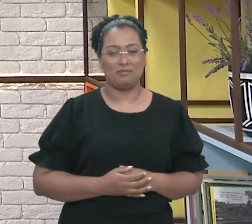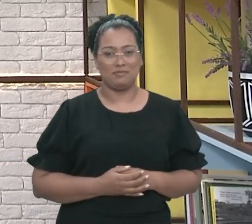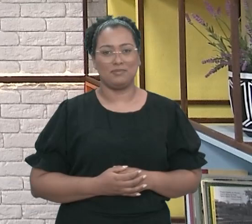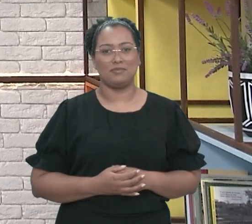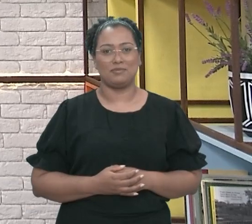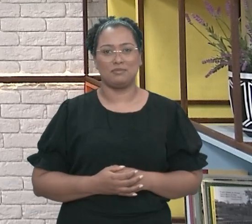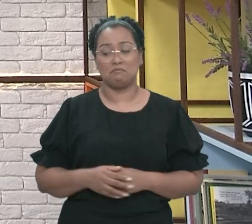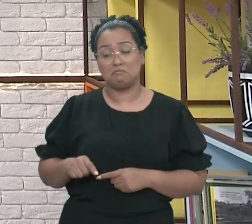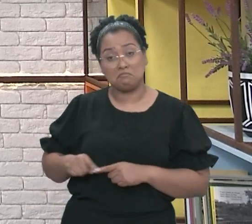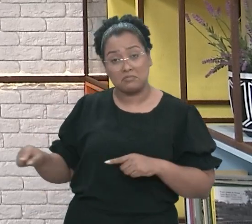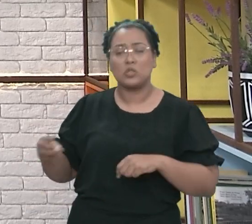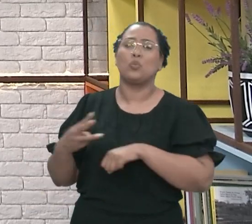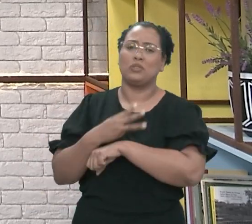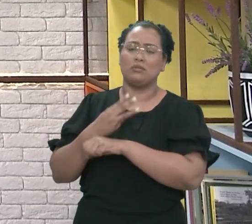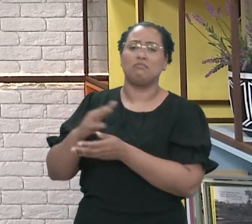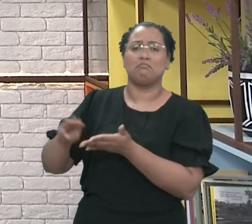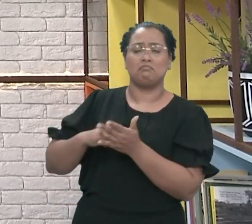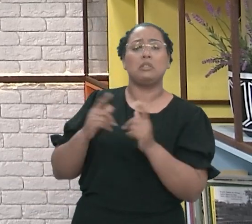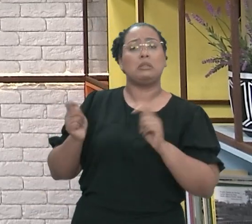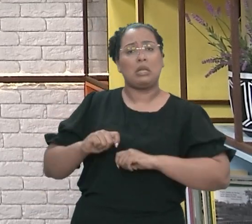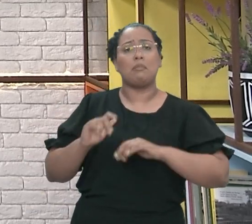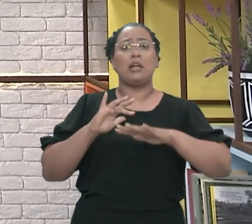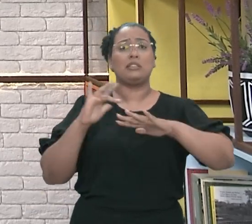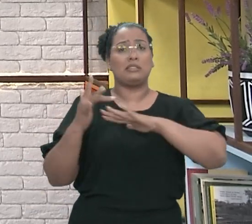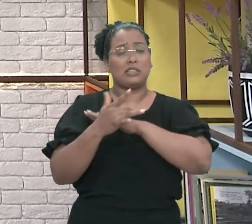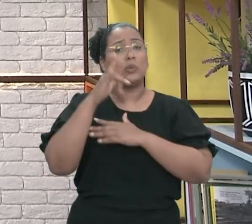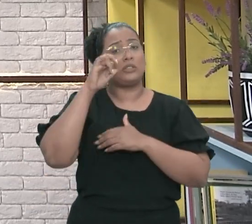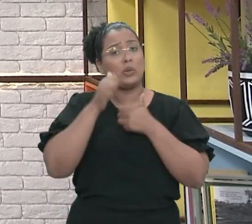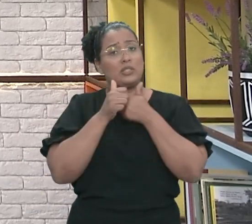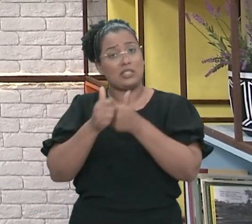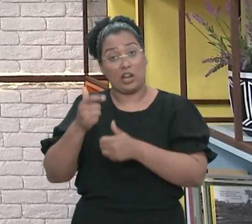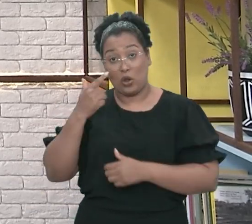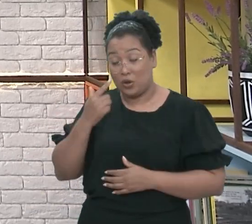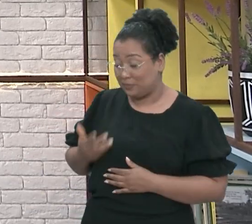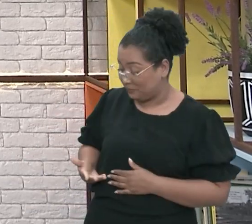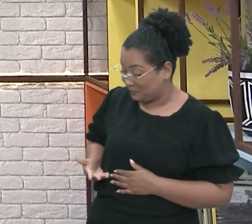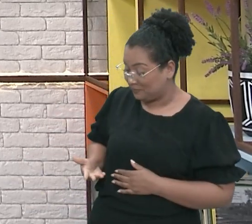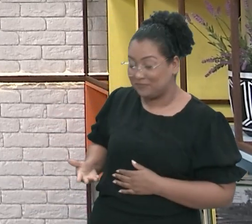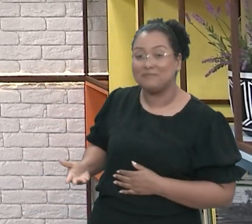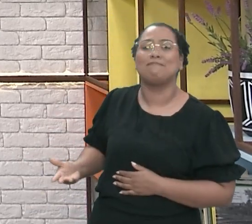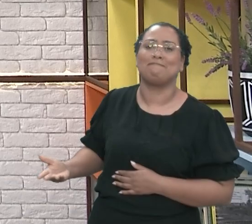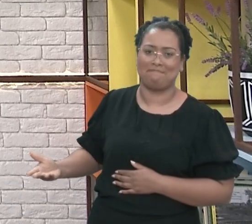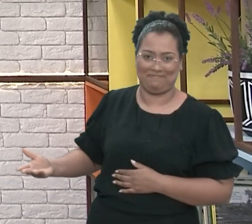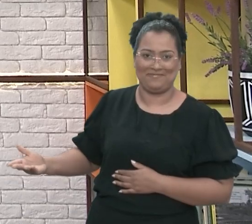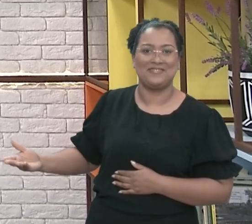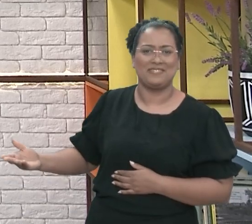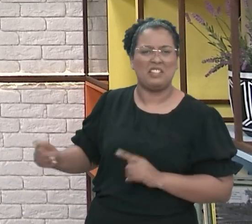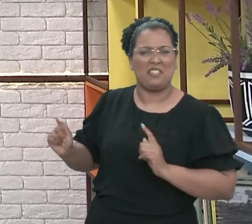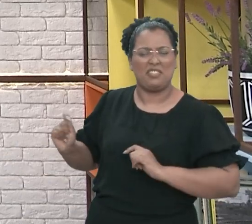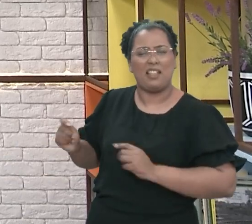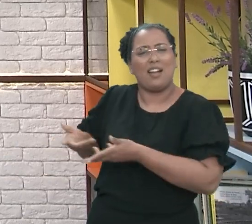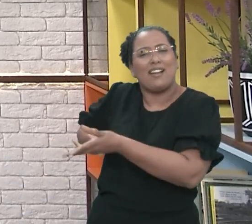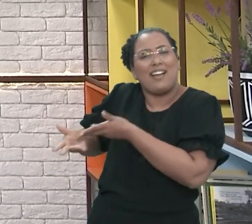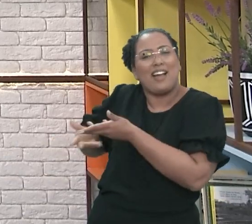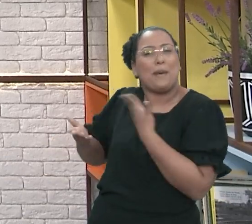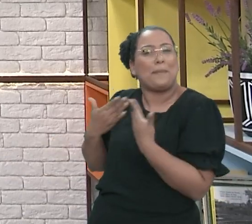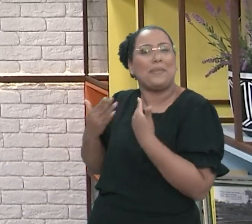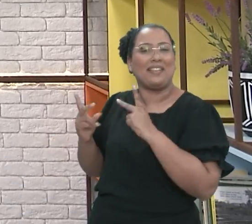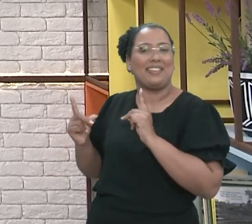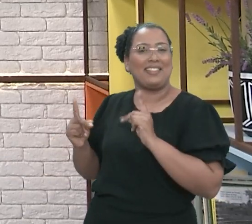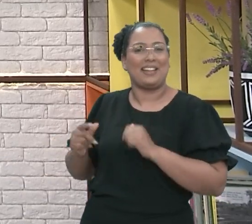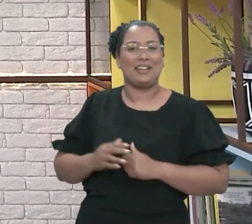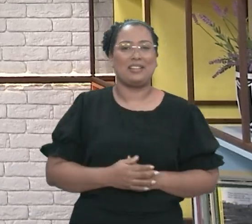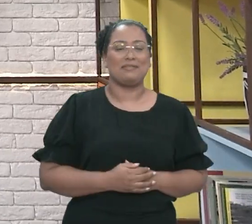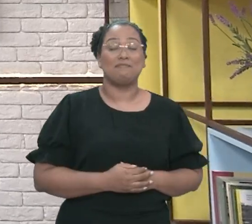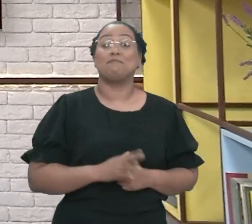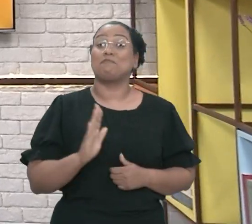629-9181-1406. Você pode também começar a seguir a gente por meio do nosso Instagram, @TVUFG, e interagir com a gente por lá. E agora eu já